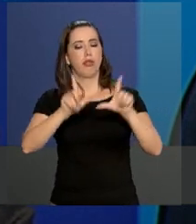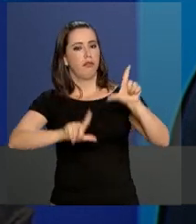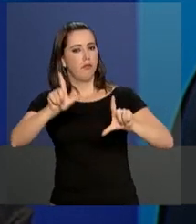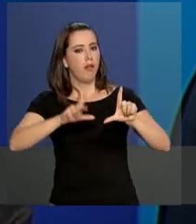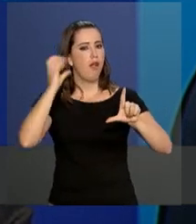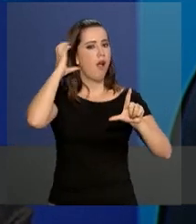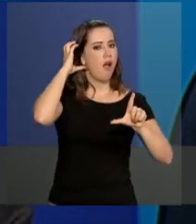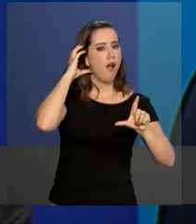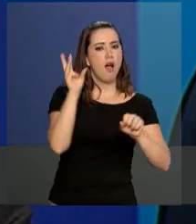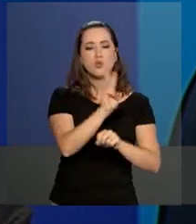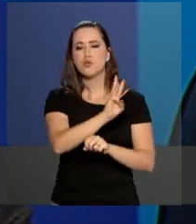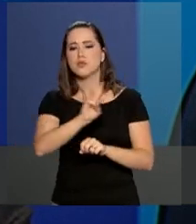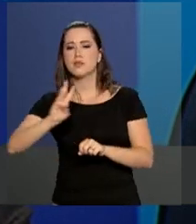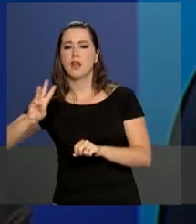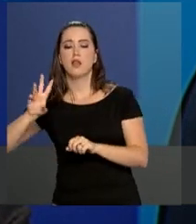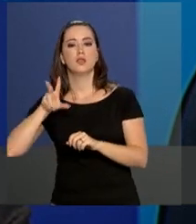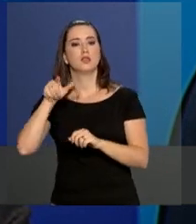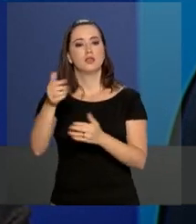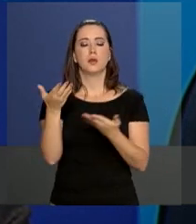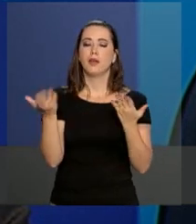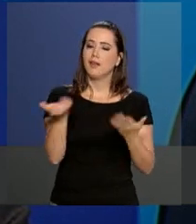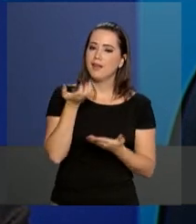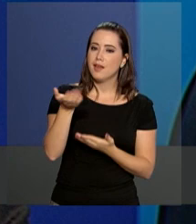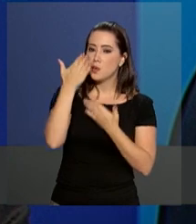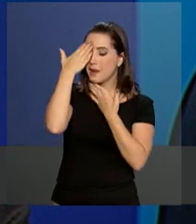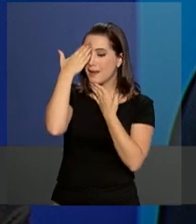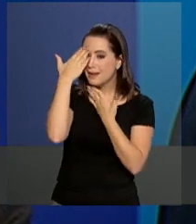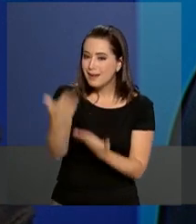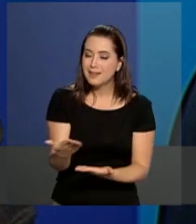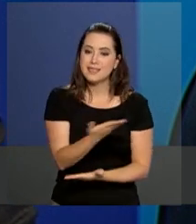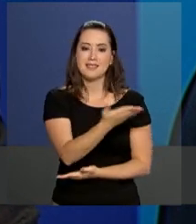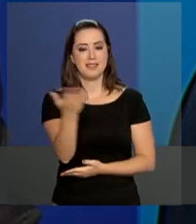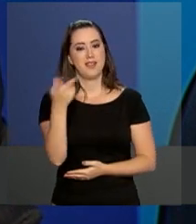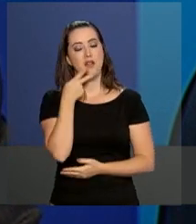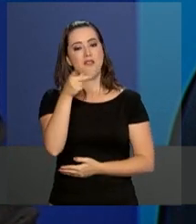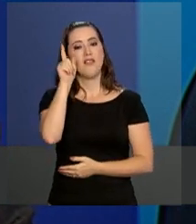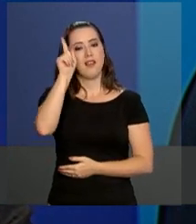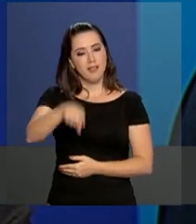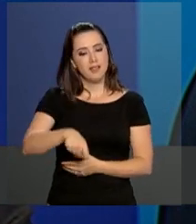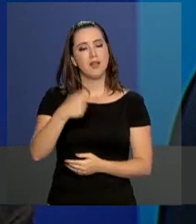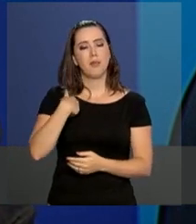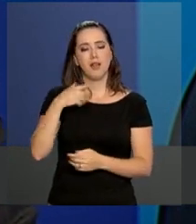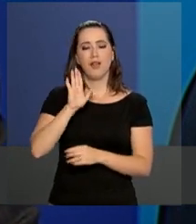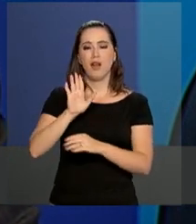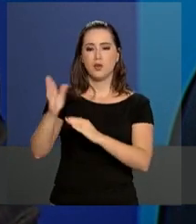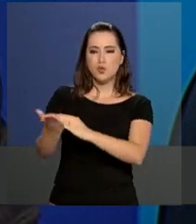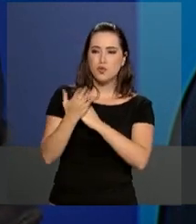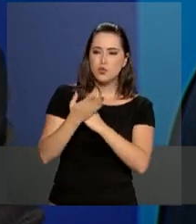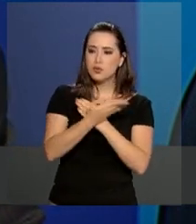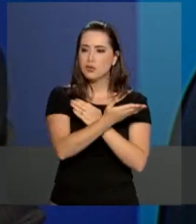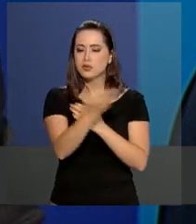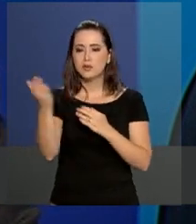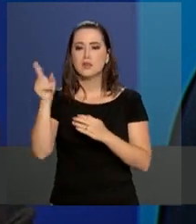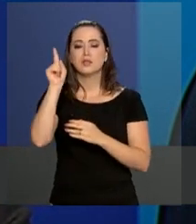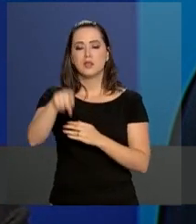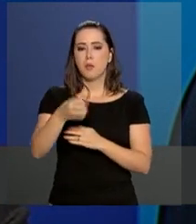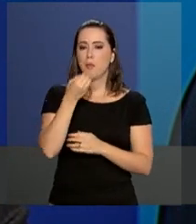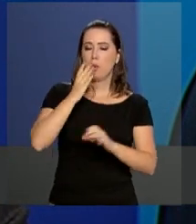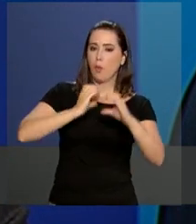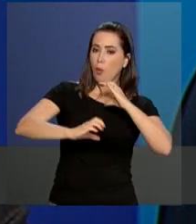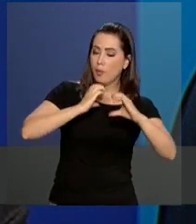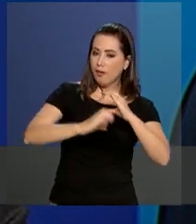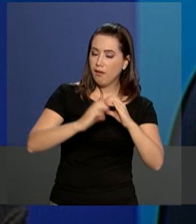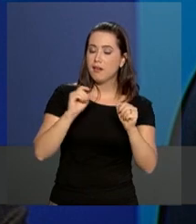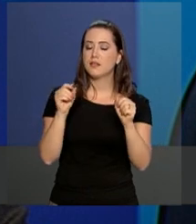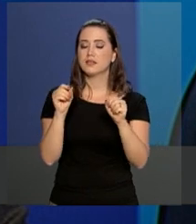é sites e quero também agradecer e dizer que esse resultado também tem muito a ver com esta boa comunicação que